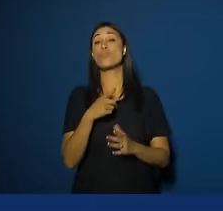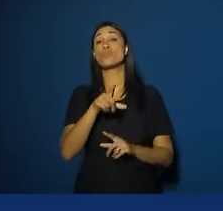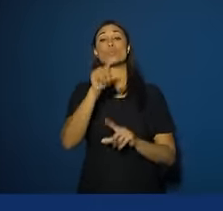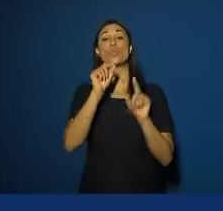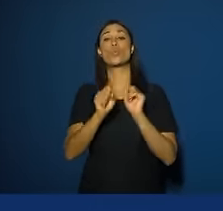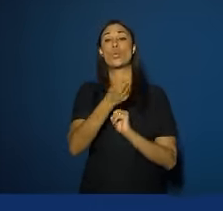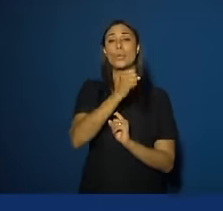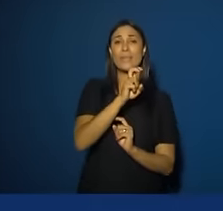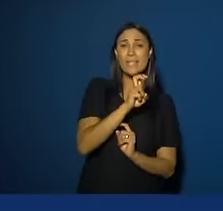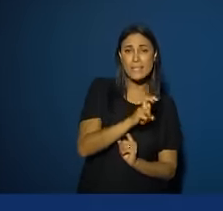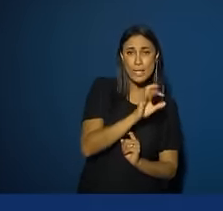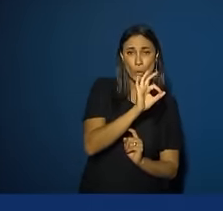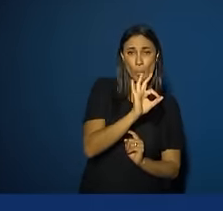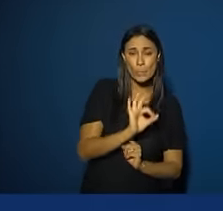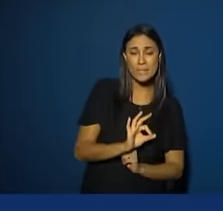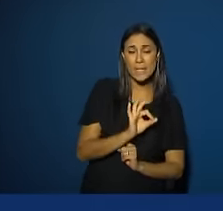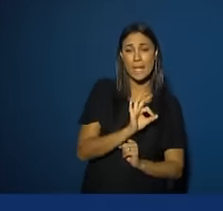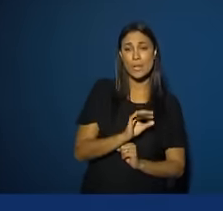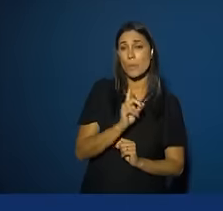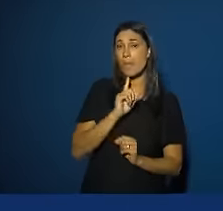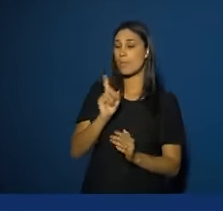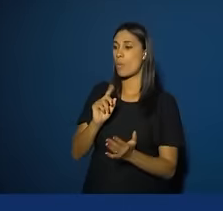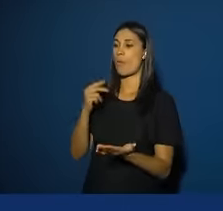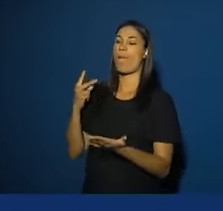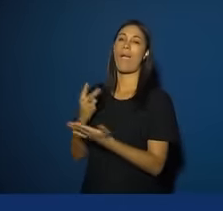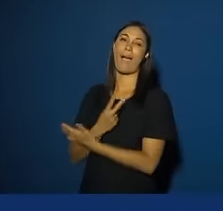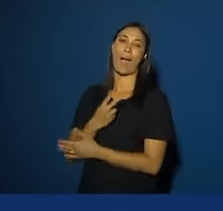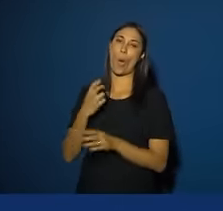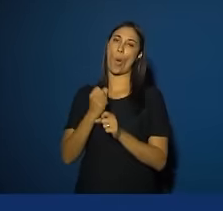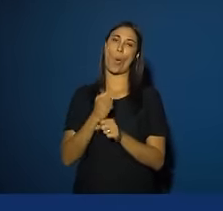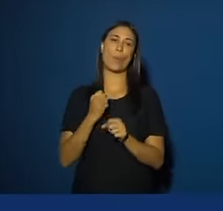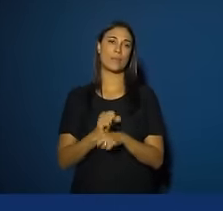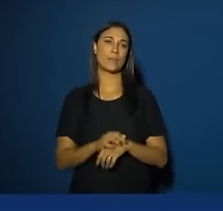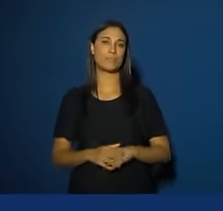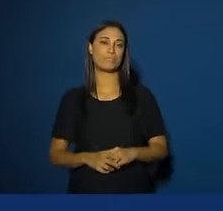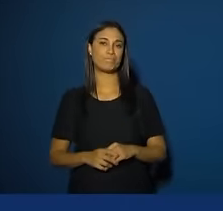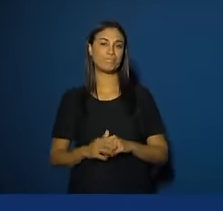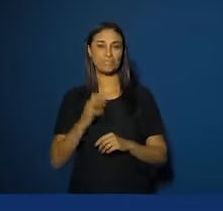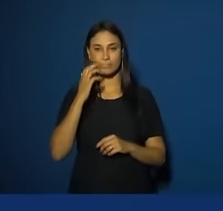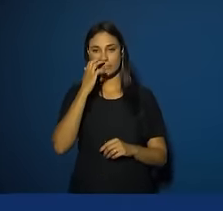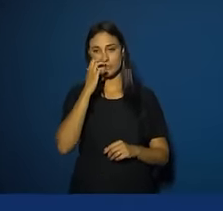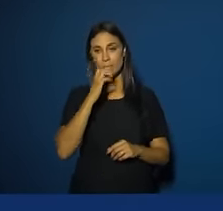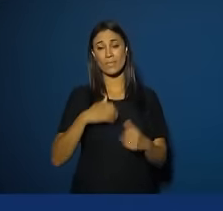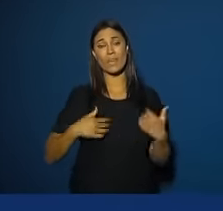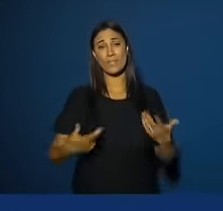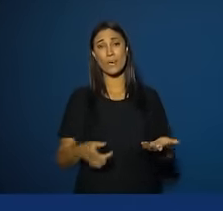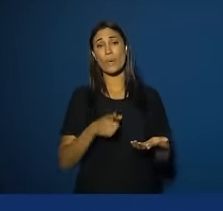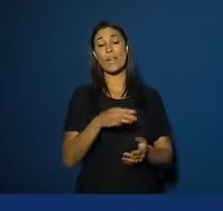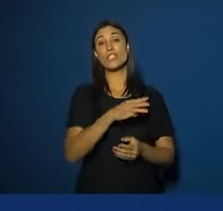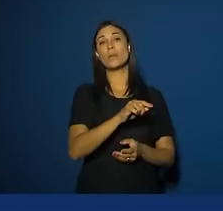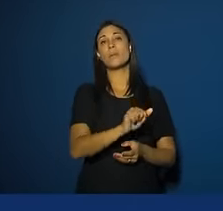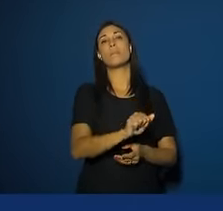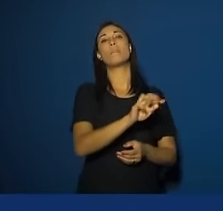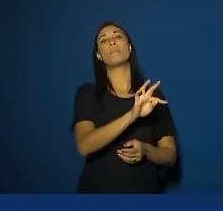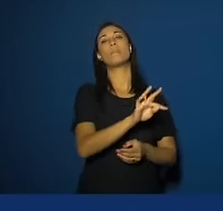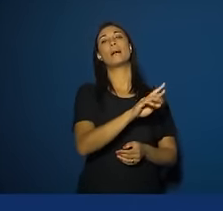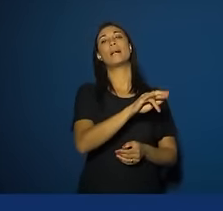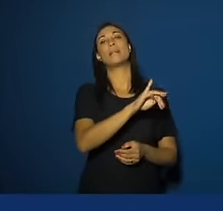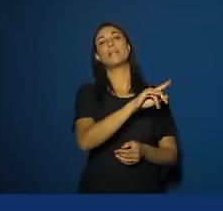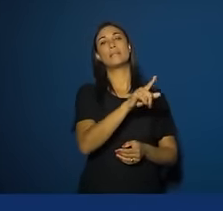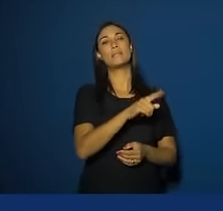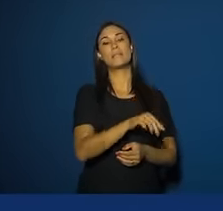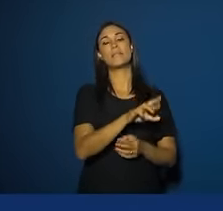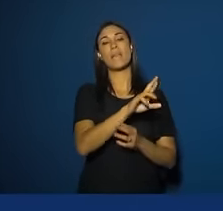usar o 85 Sandoval para não est errando e e e por de Matriz renovável William